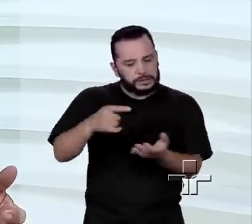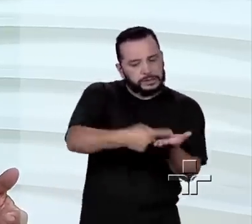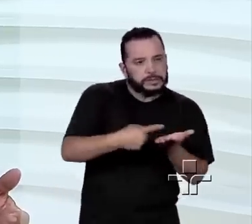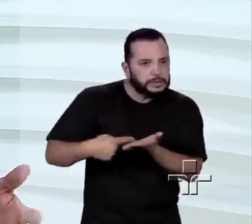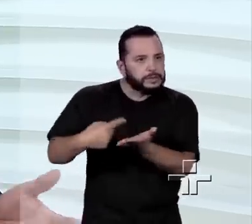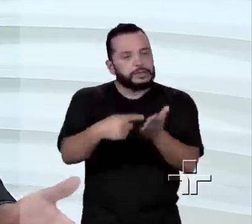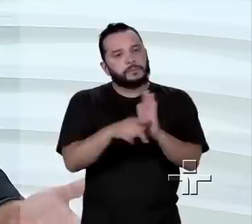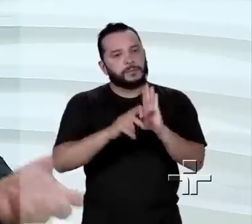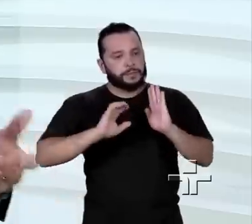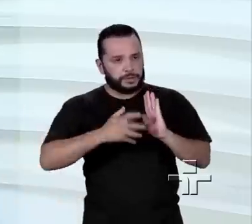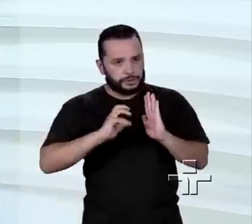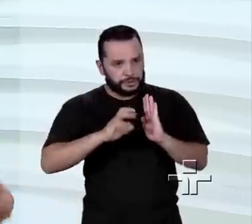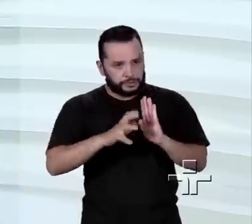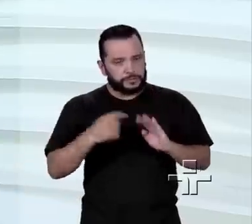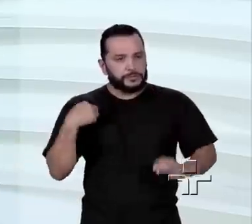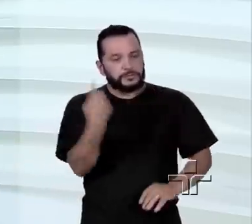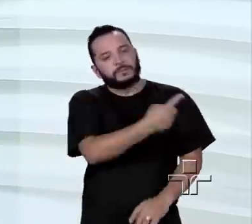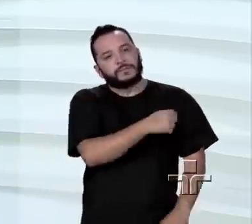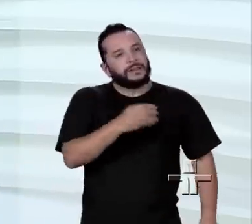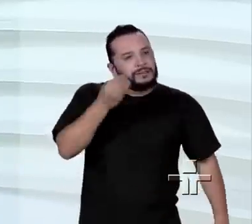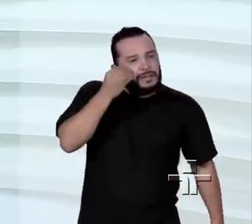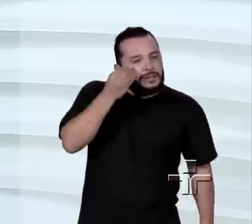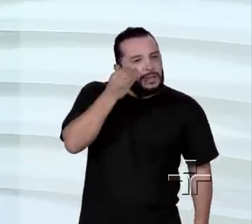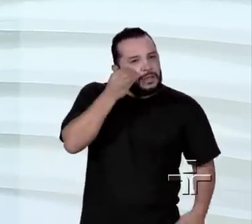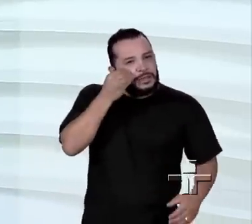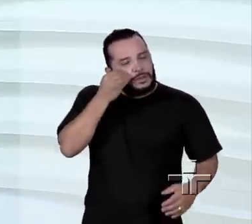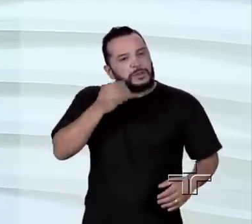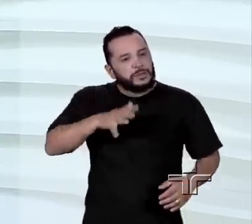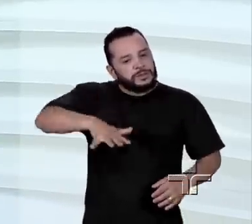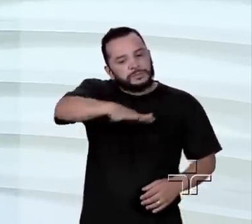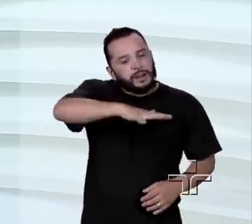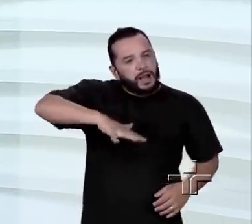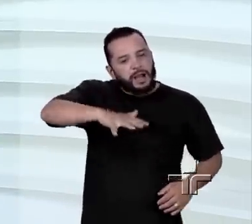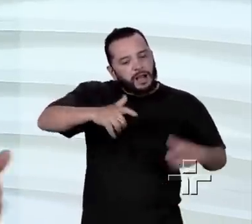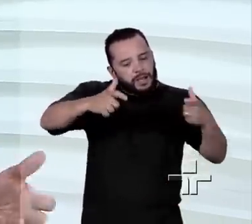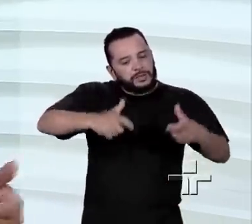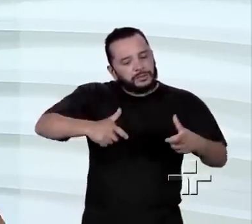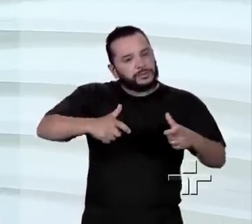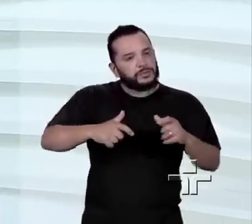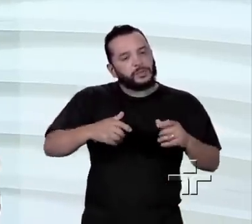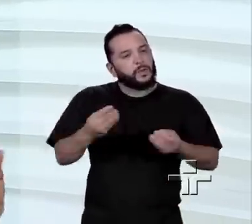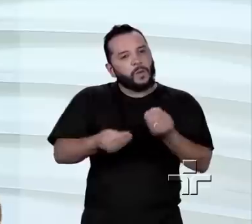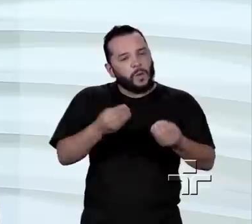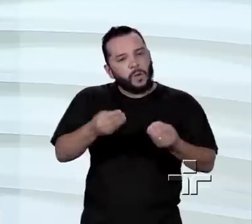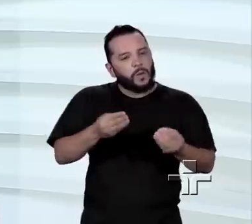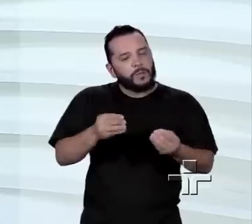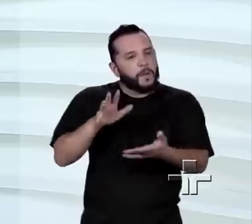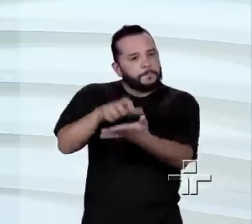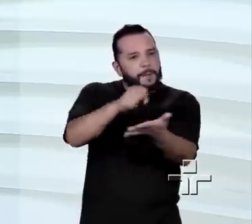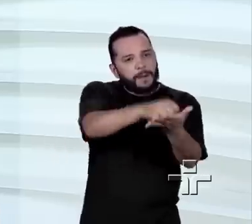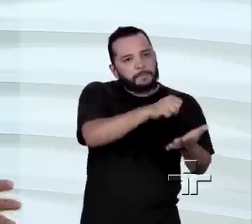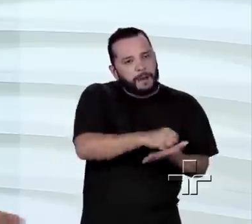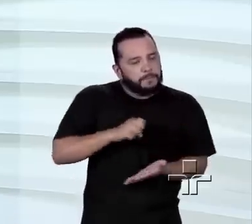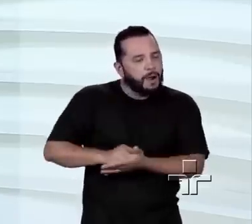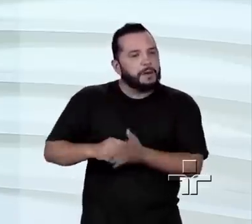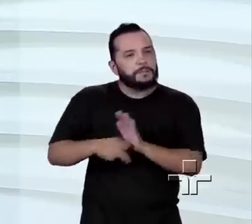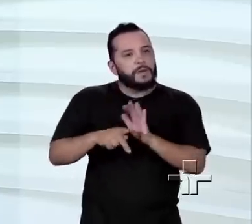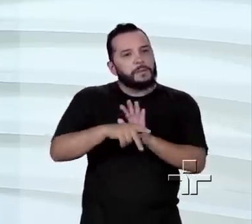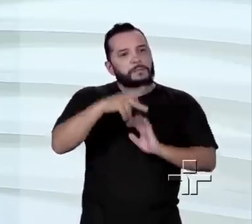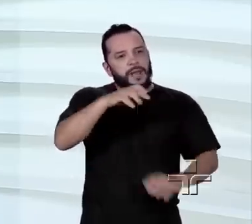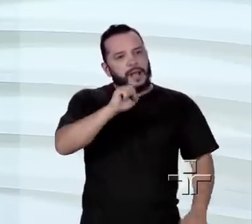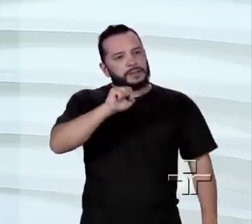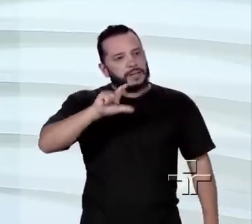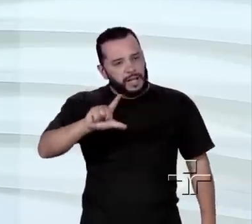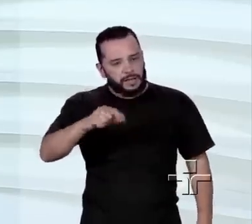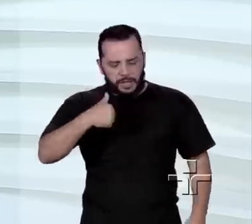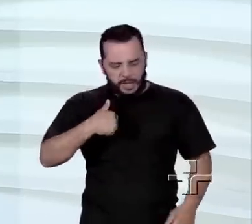partido, tentando ver o espaço que terá o partido lá. E não é uma definição minha isso. Eu me sinto preparado